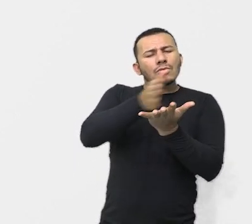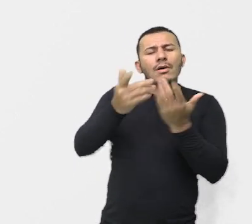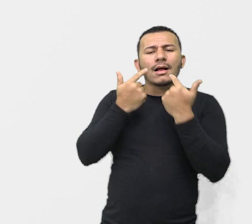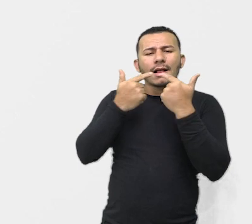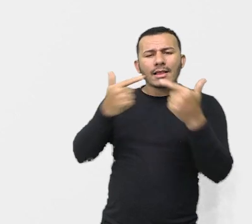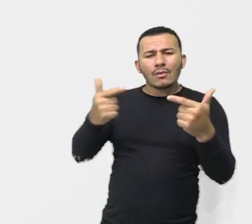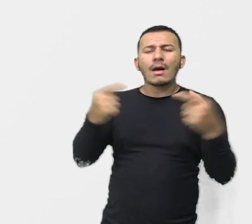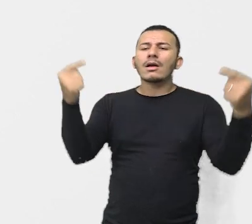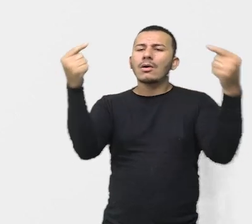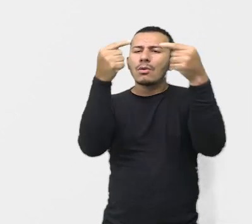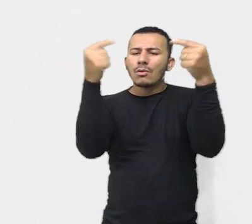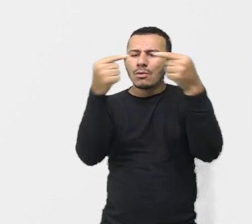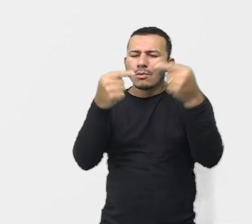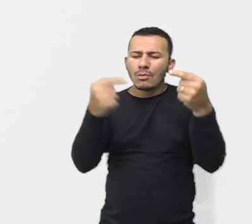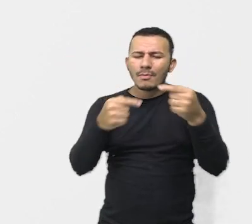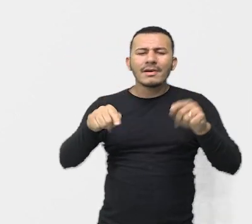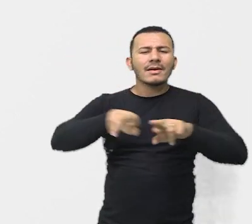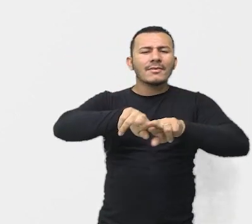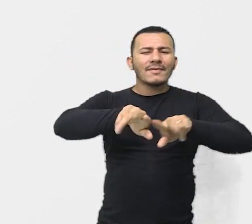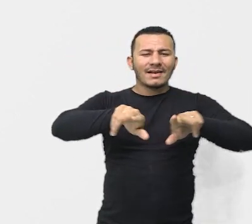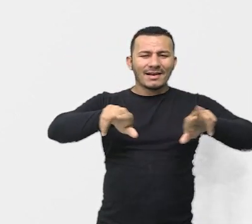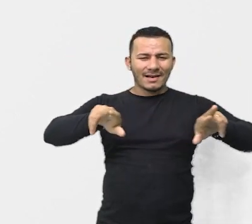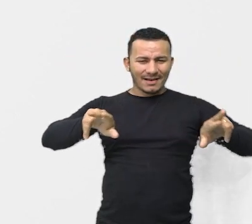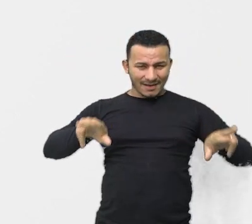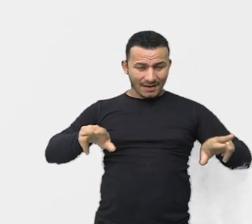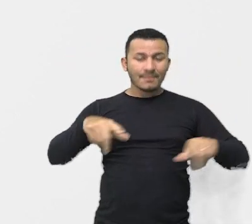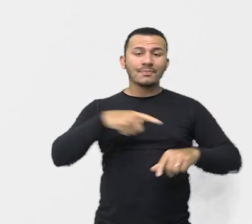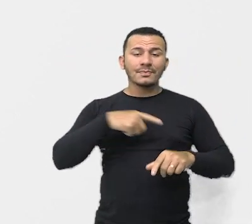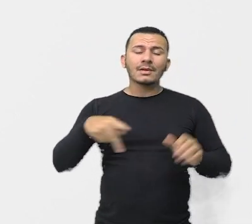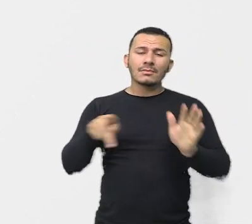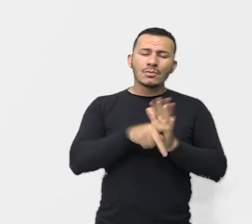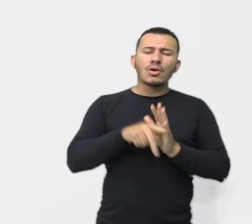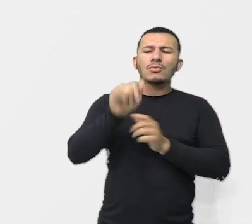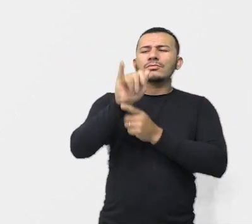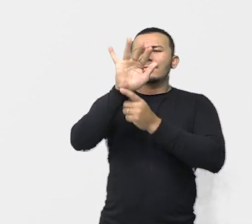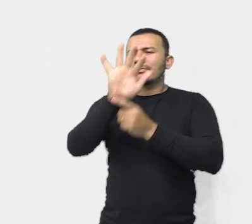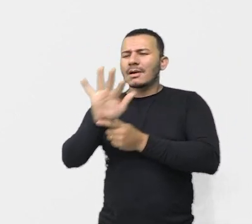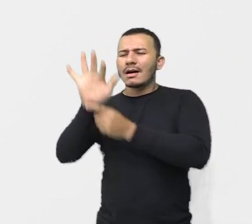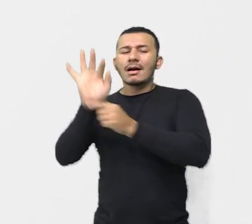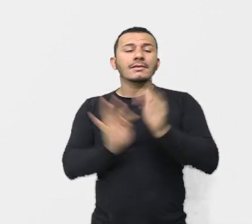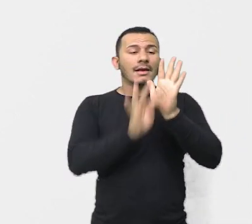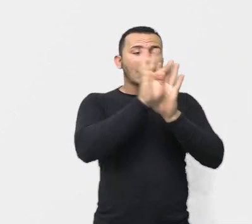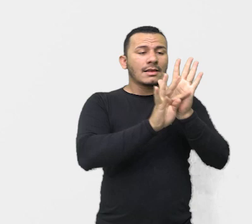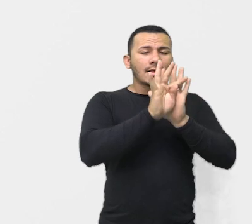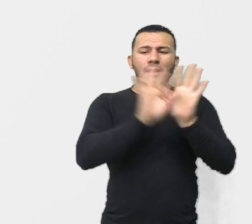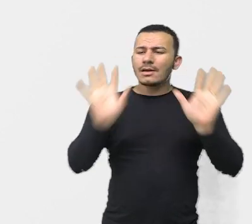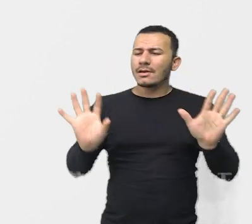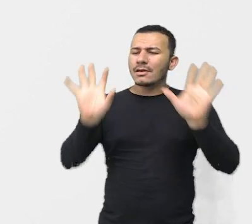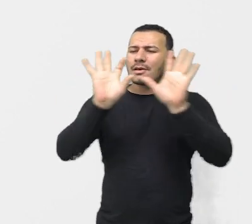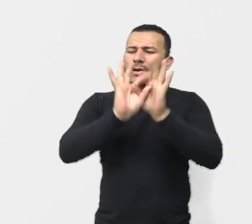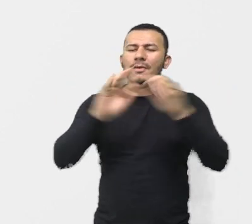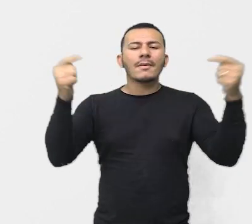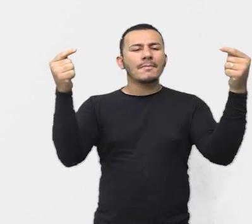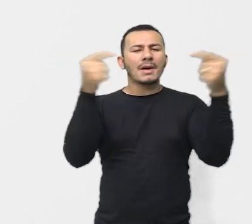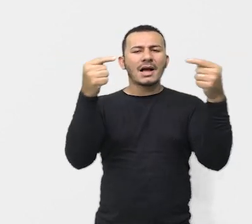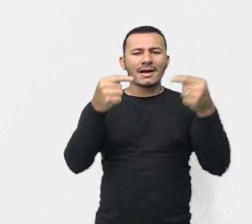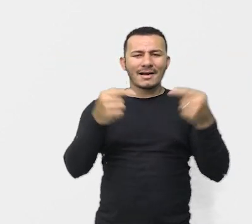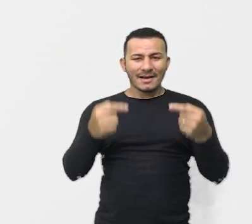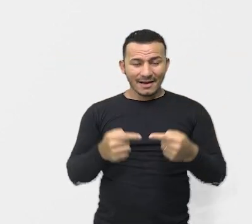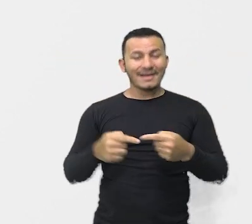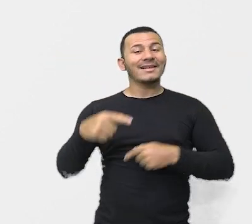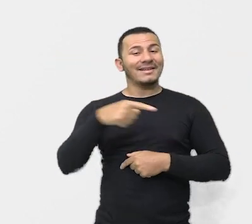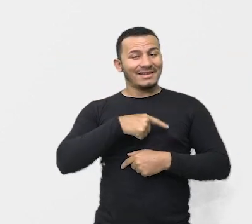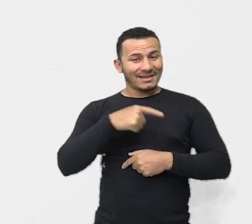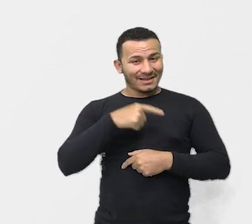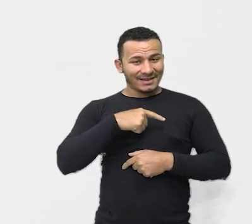que combinam diferentes linguagens. Uma linguagem verbal, uma linguagem não verbal, se combinando ali dentro do